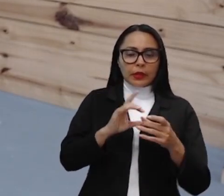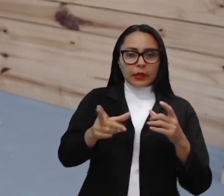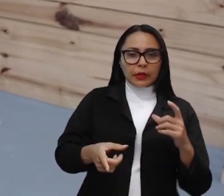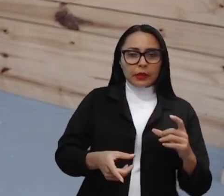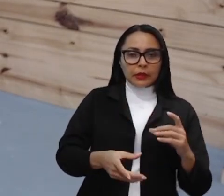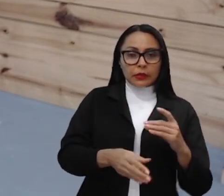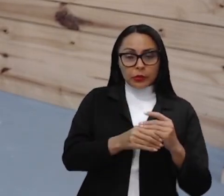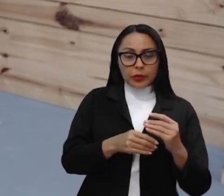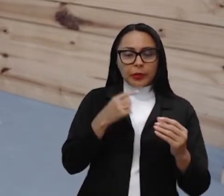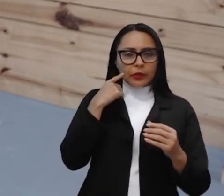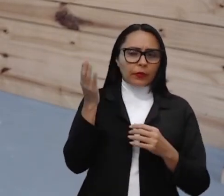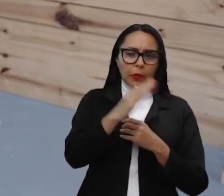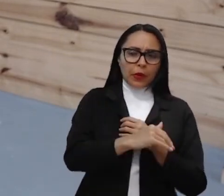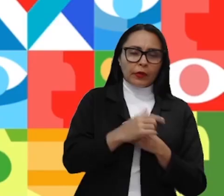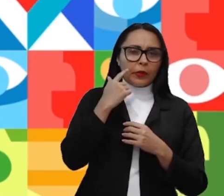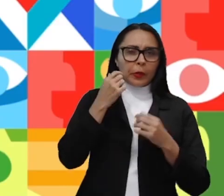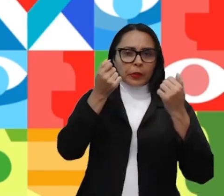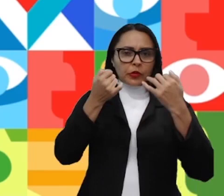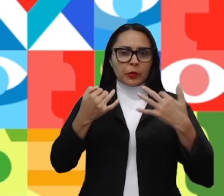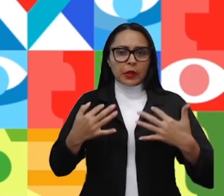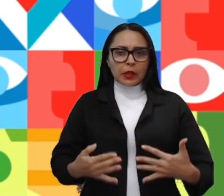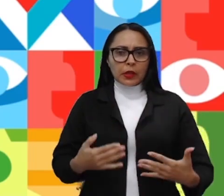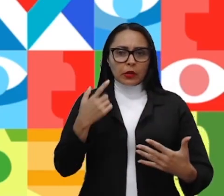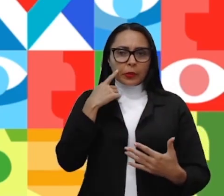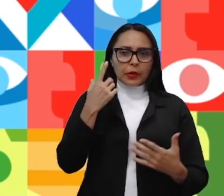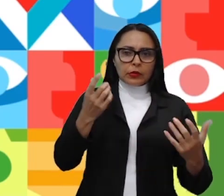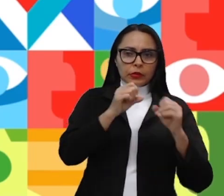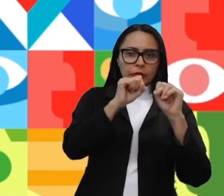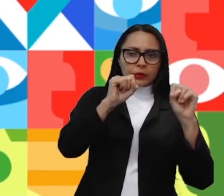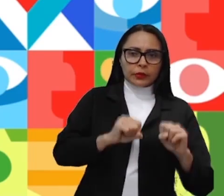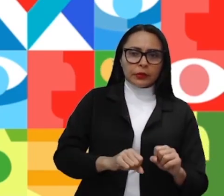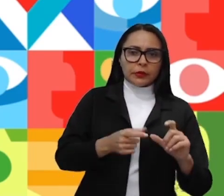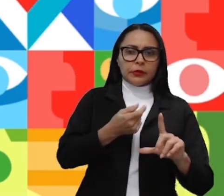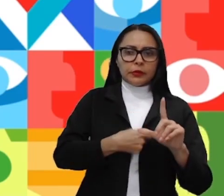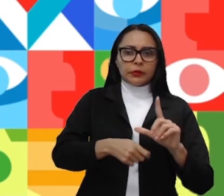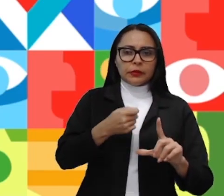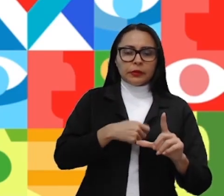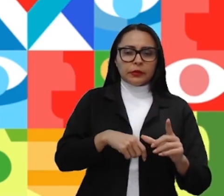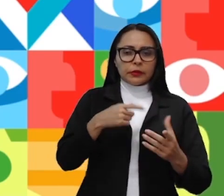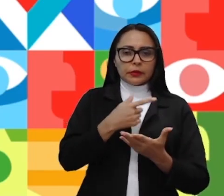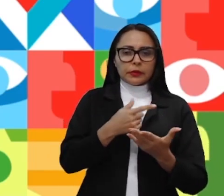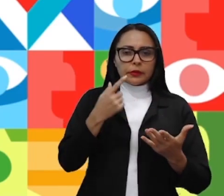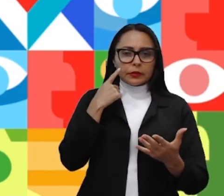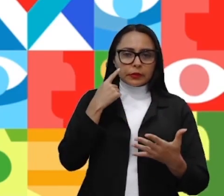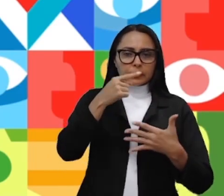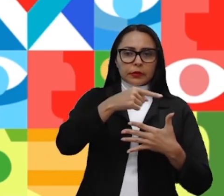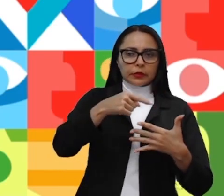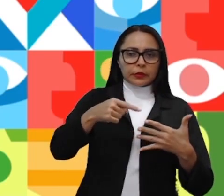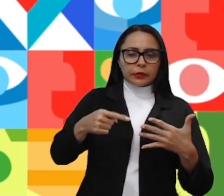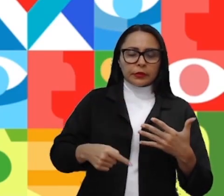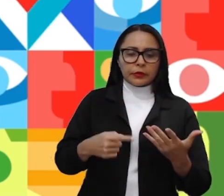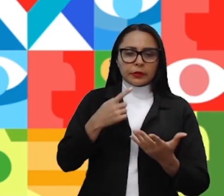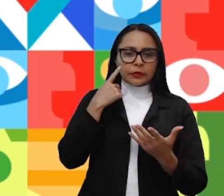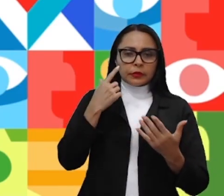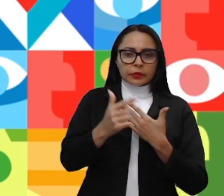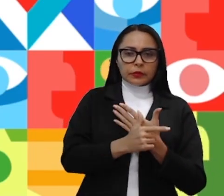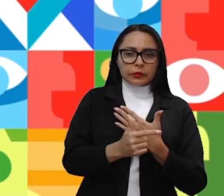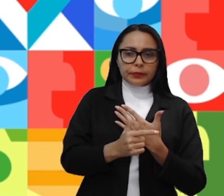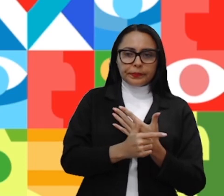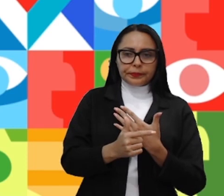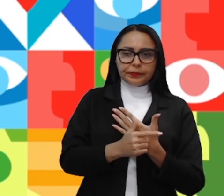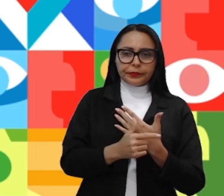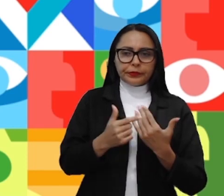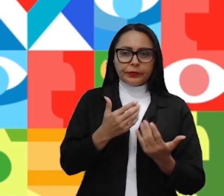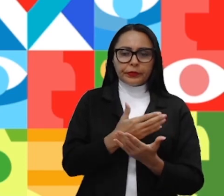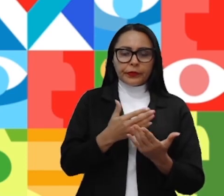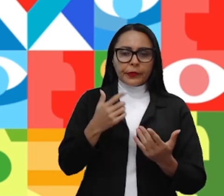Vamos lá. Vamos falar um pouco sobre subsistemas logísticos que compõem essa cadeia de suprimentos. O funcionamento de uma cadeia de